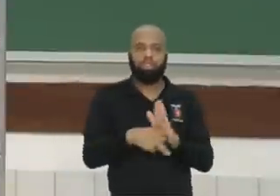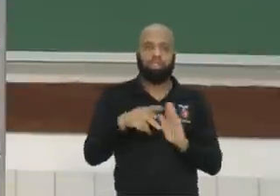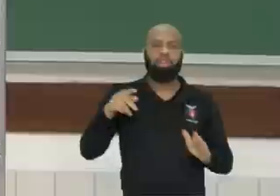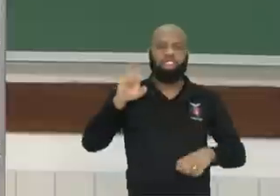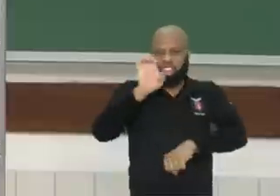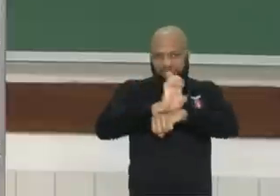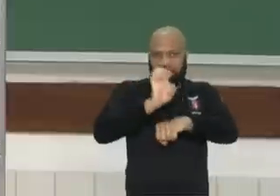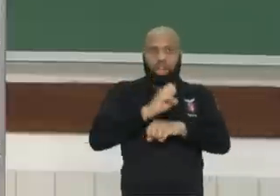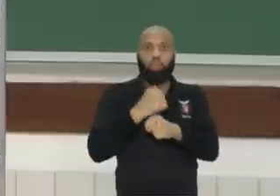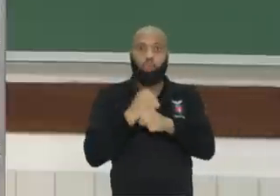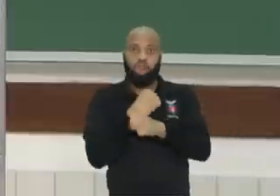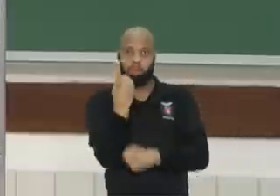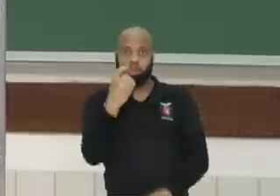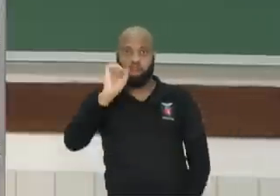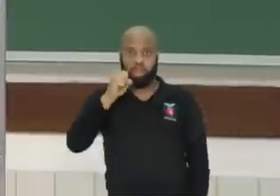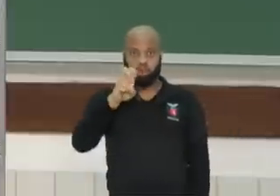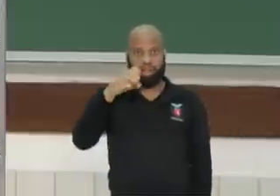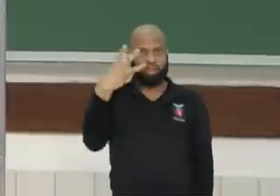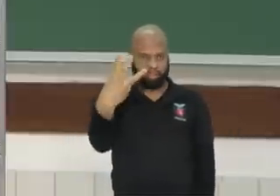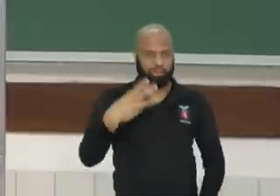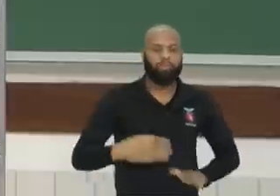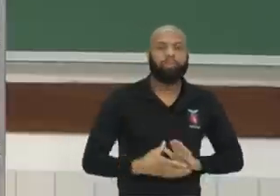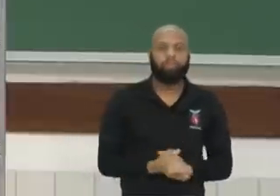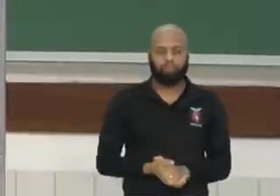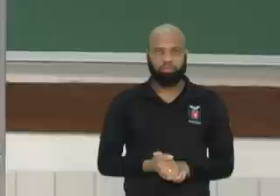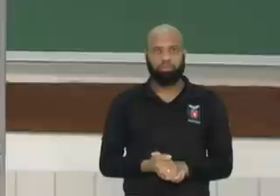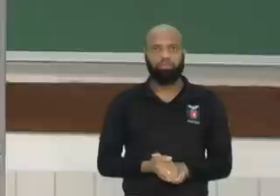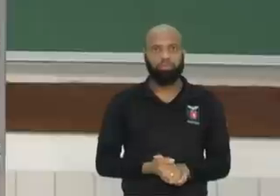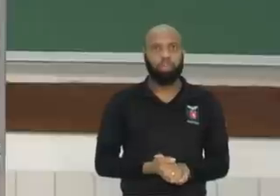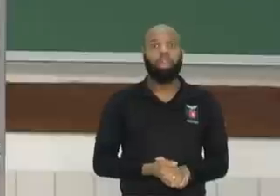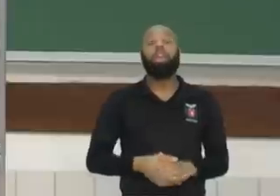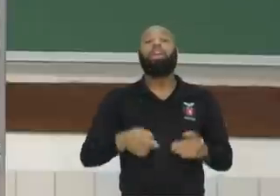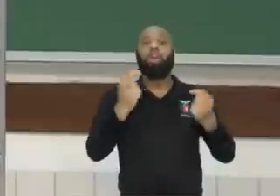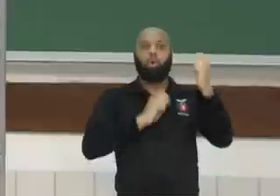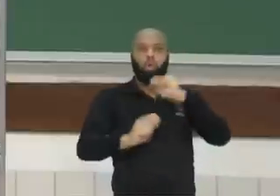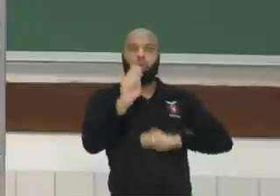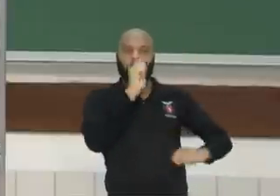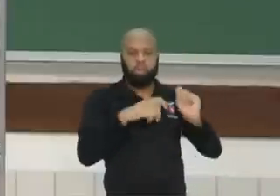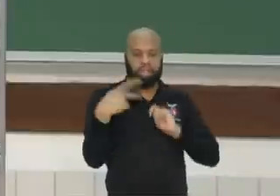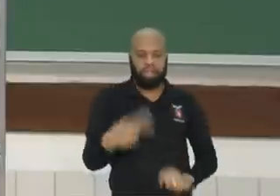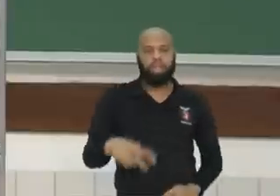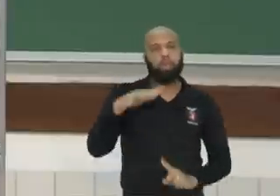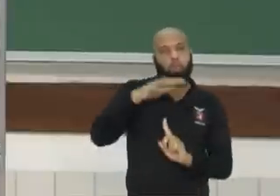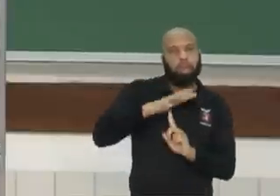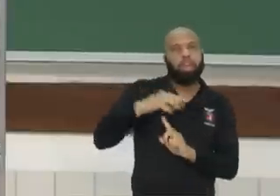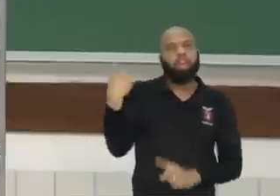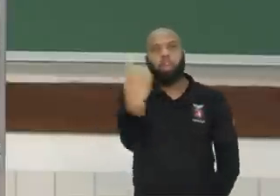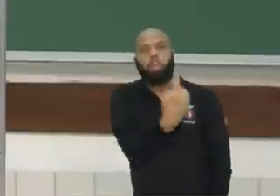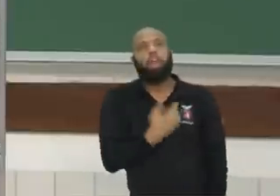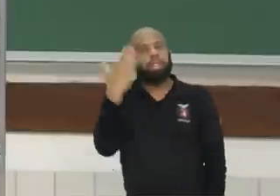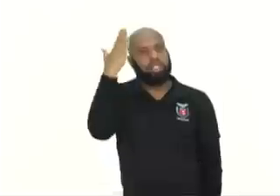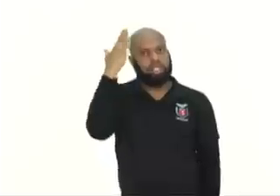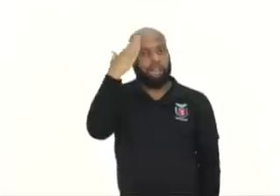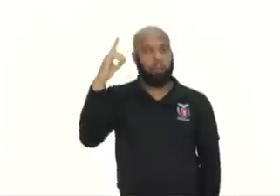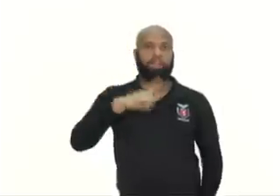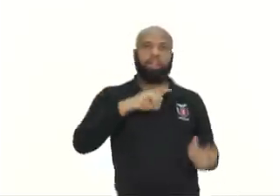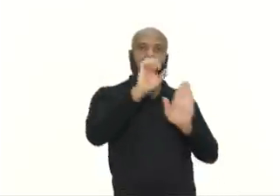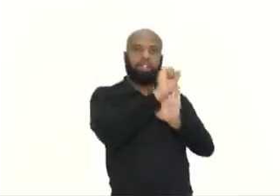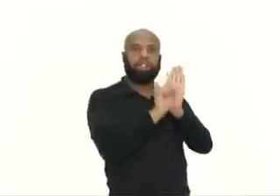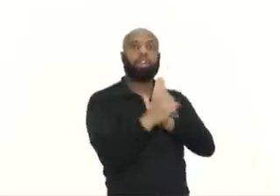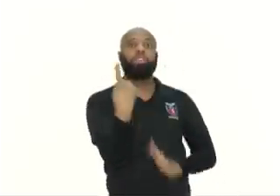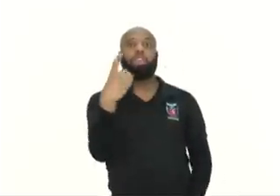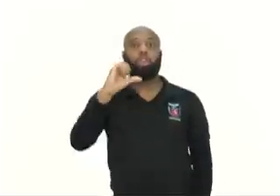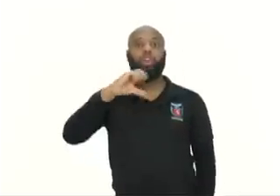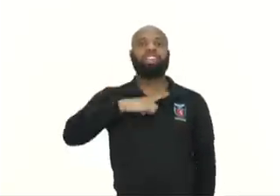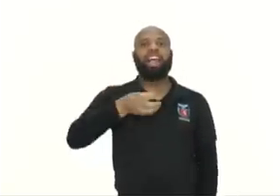província no ano de 1853. A economia do Paraná, né? Então nós sabemos que no século XIX